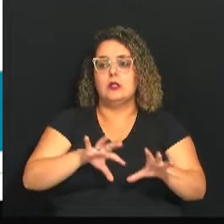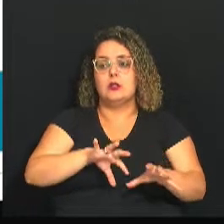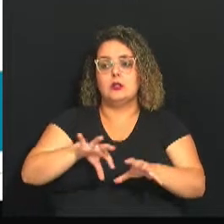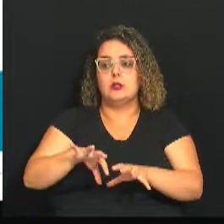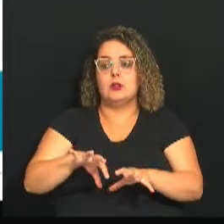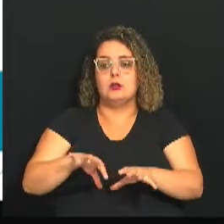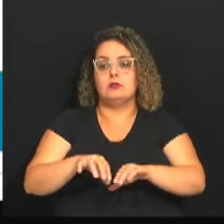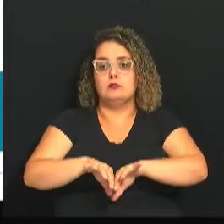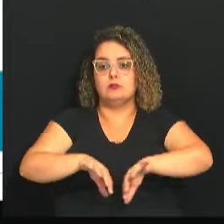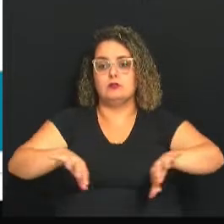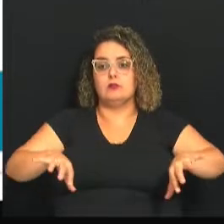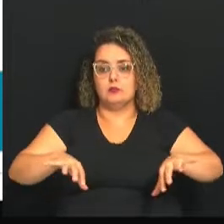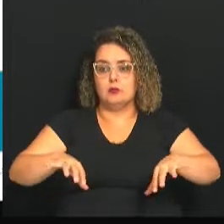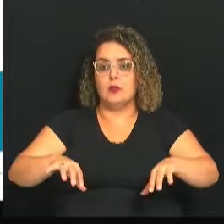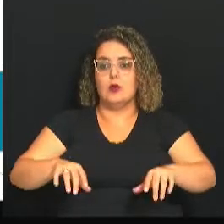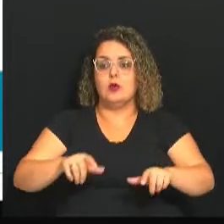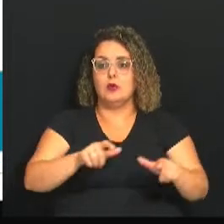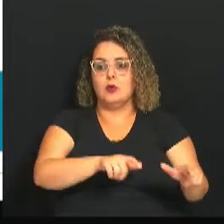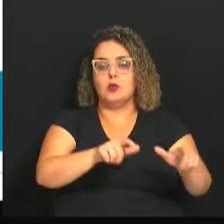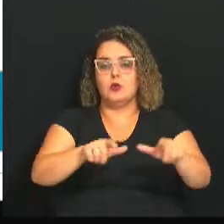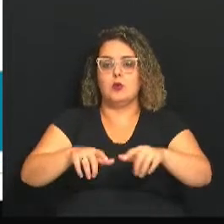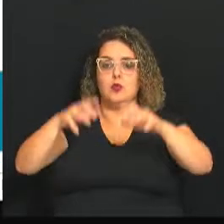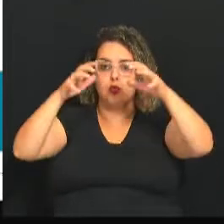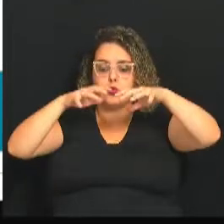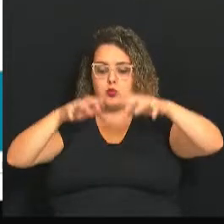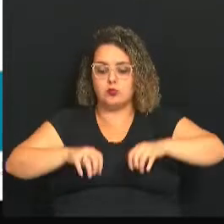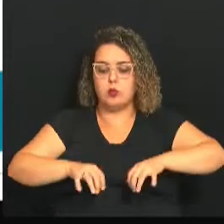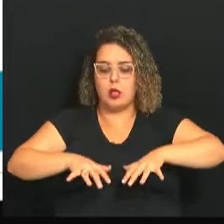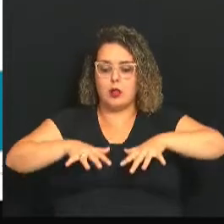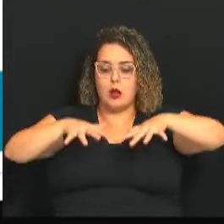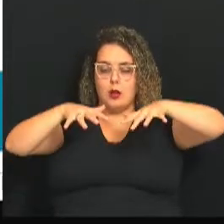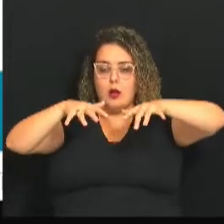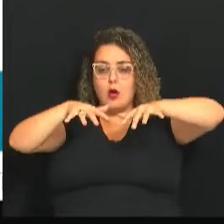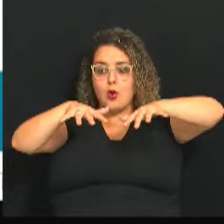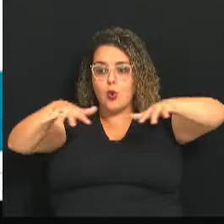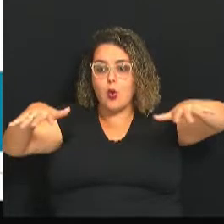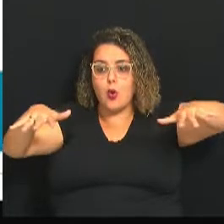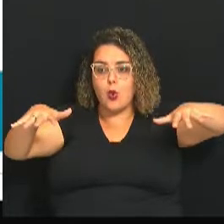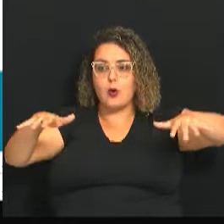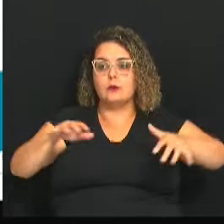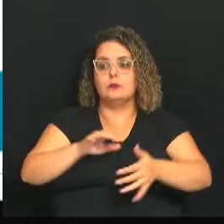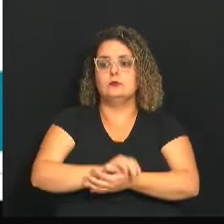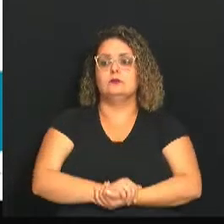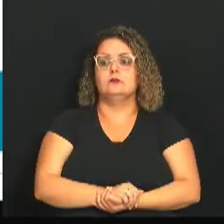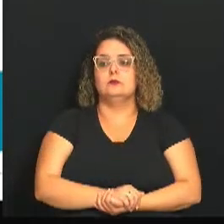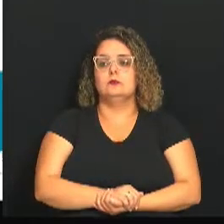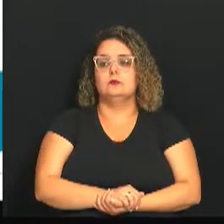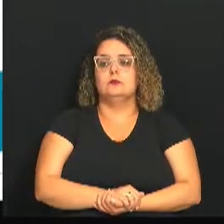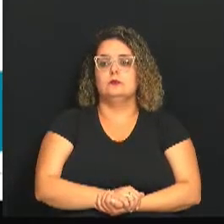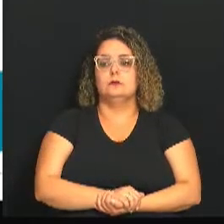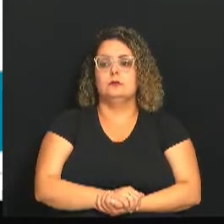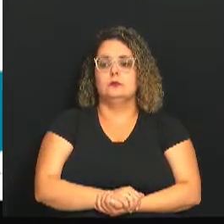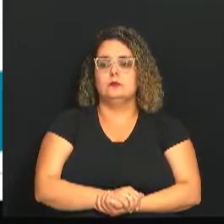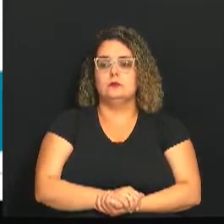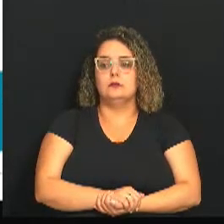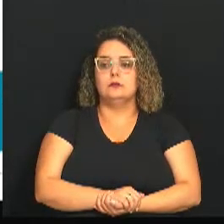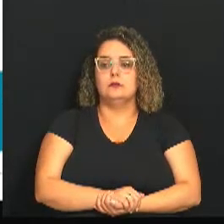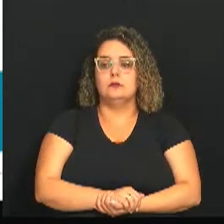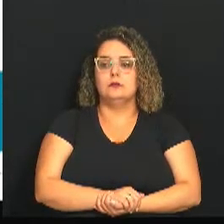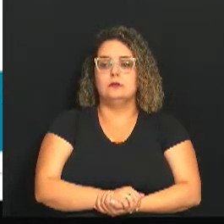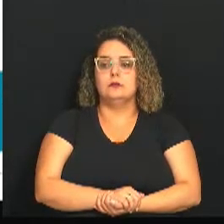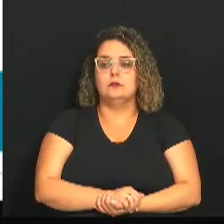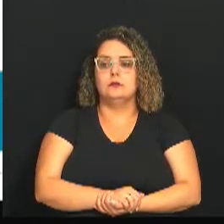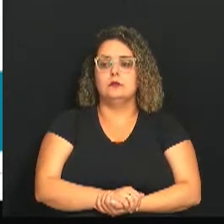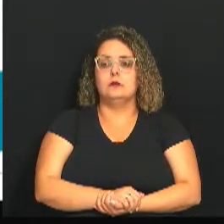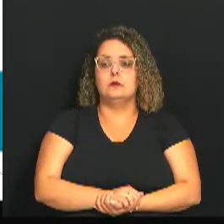e de alagamentos, e também da prevenção para que novos pontos não surjam. E aí eu vou mostrar posteriormente, né,